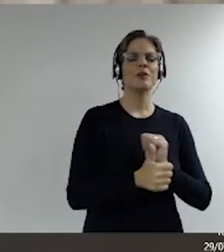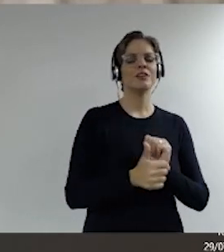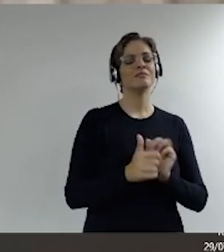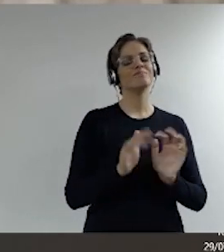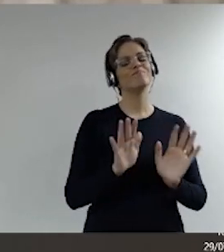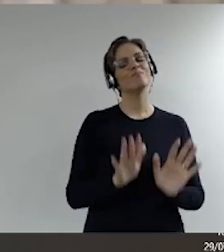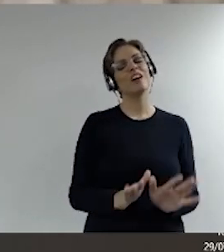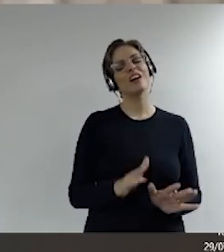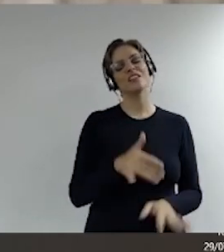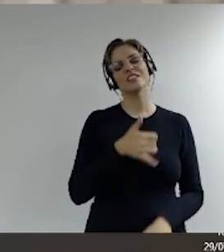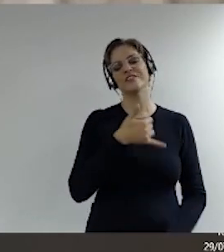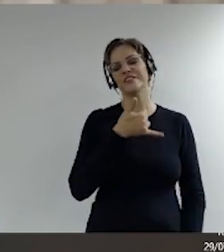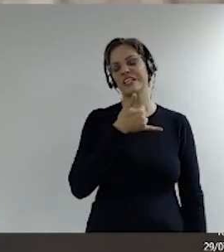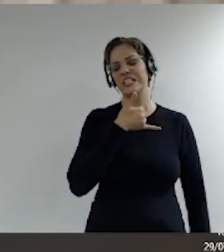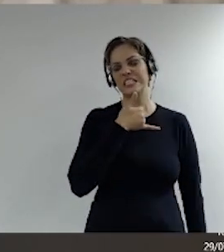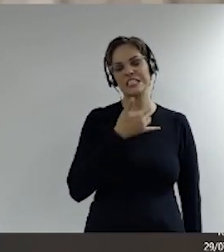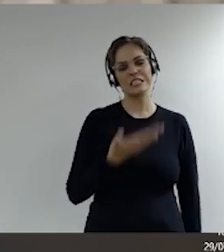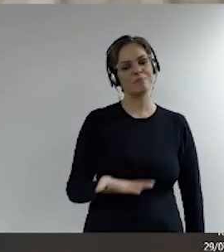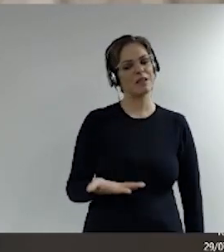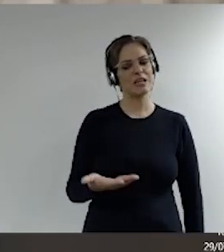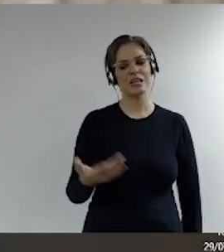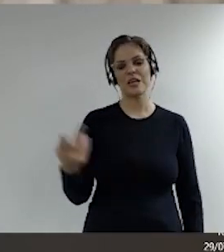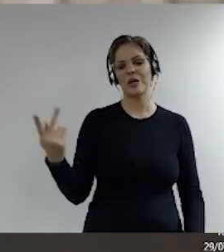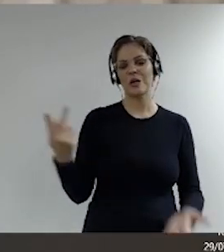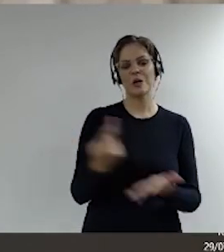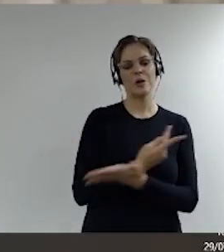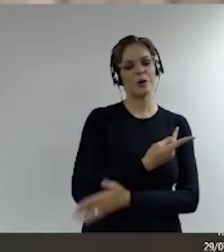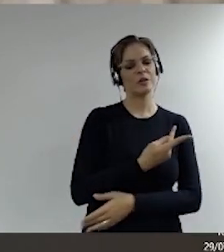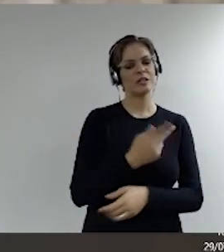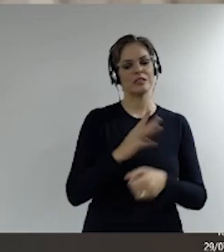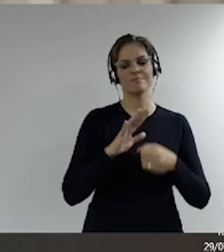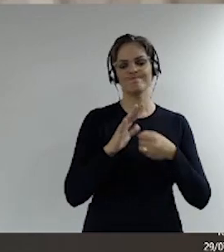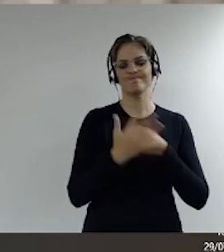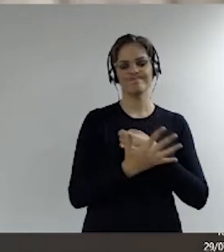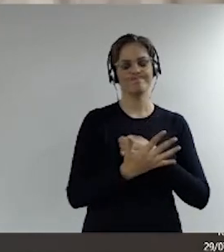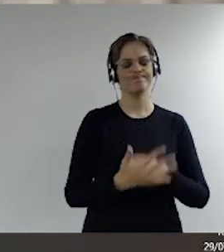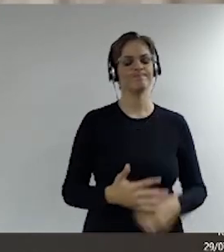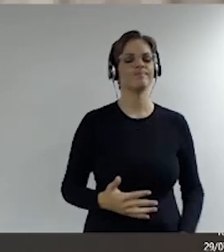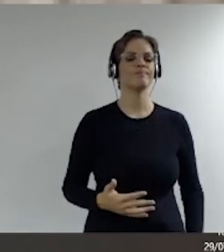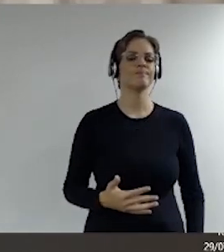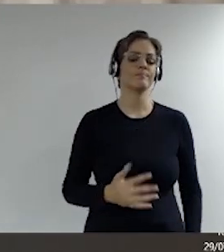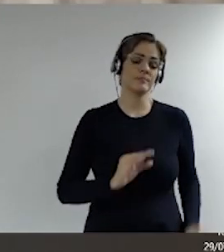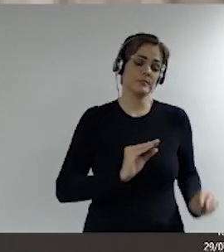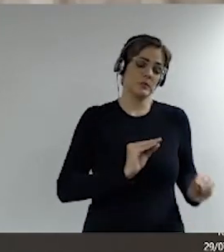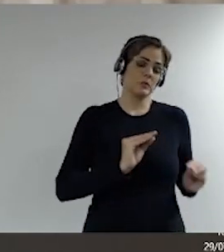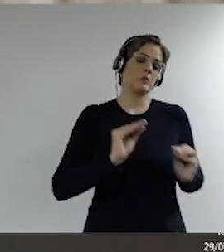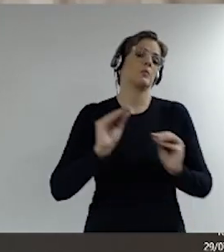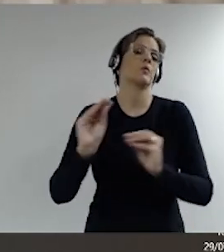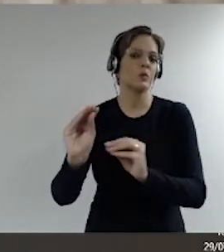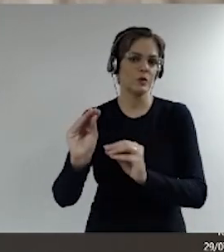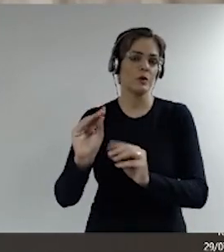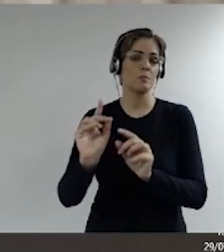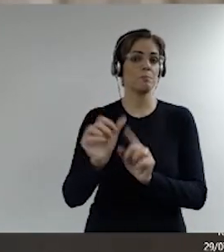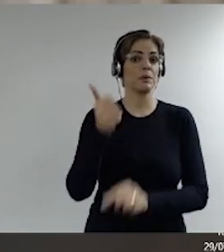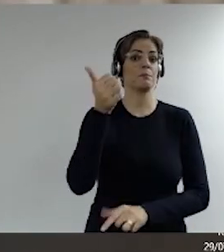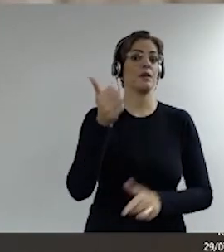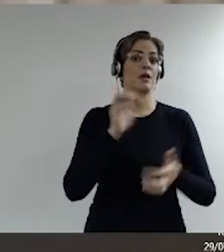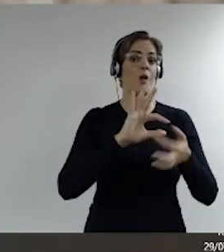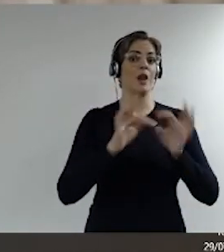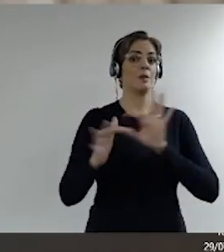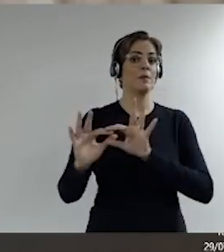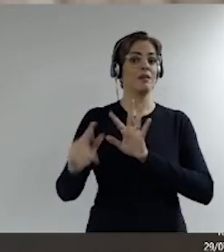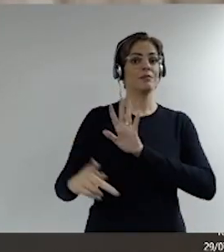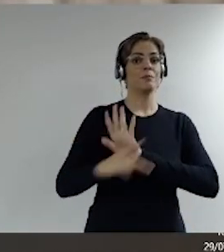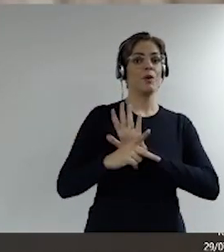mas, infelizmente, com o advento da pandemia, tivemos, inclusive, que adiar a nossa primeira Olimpíada, que já